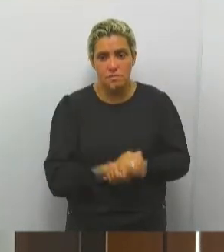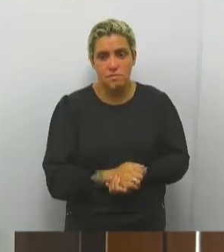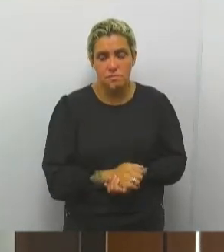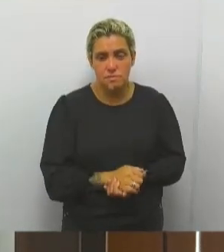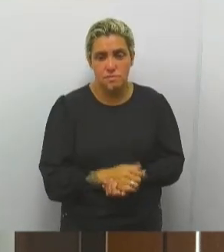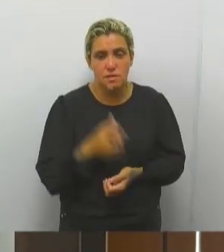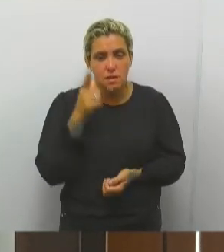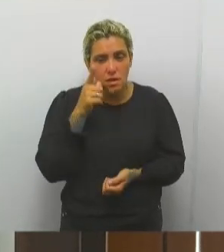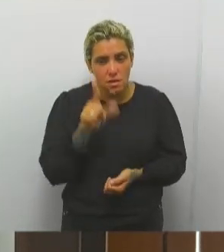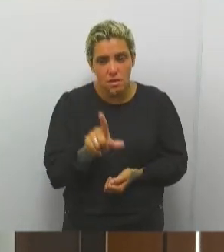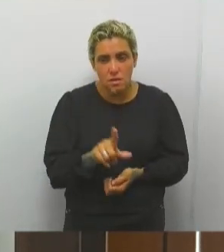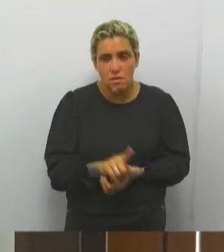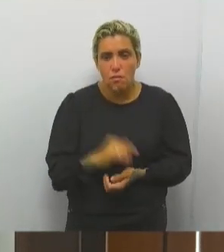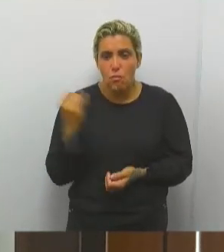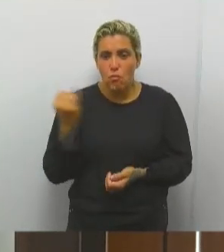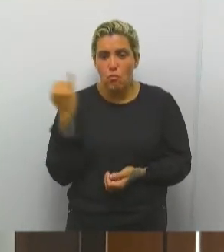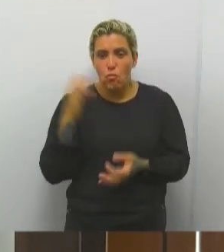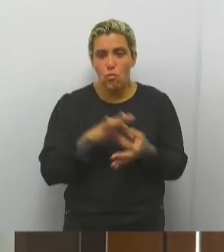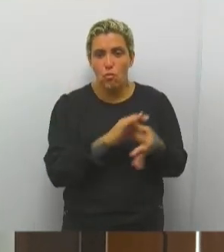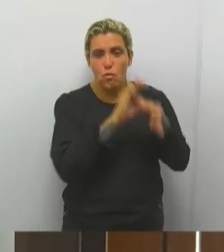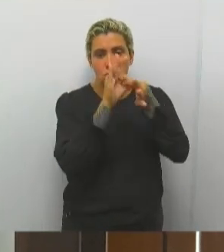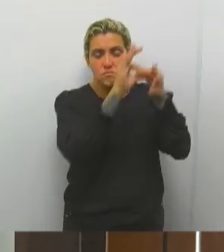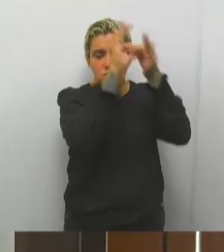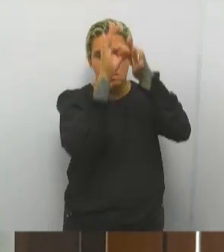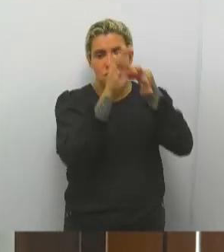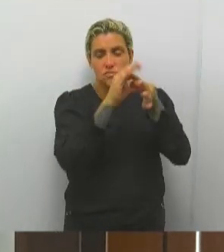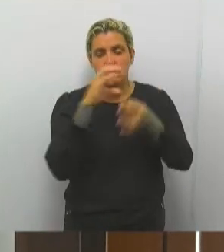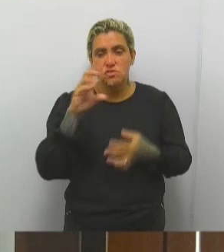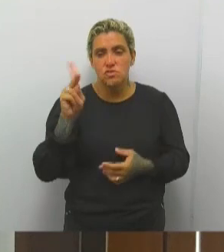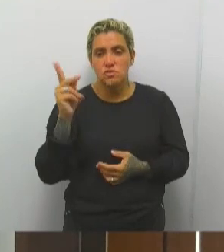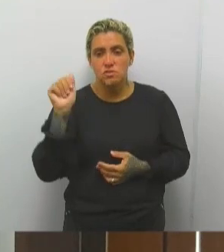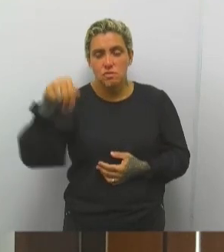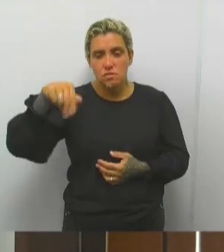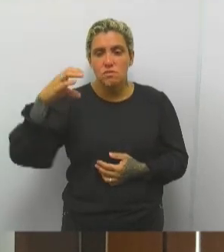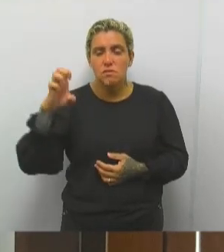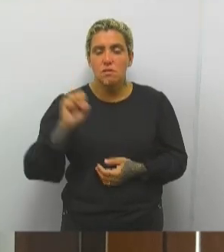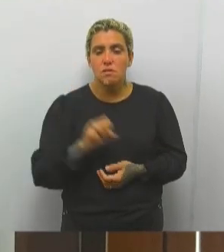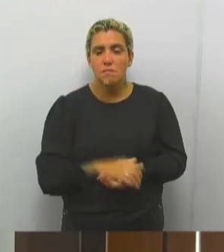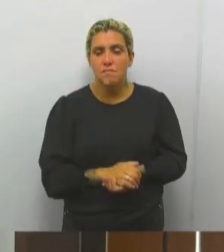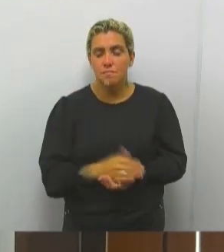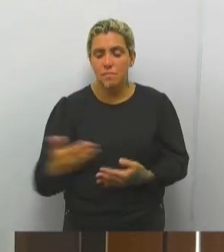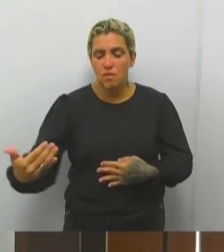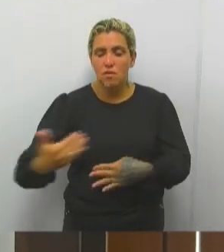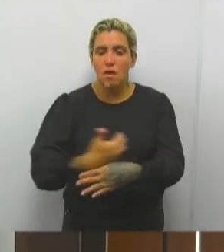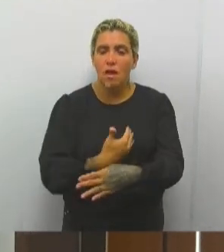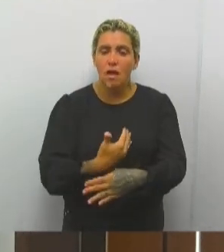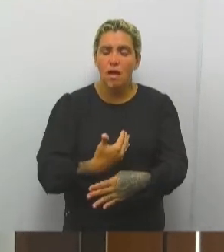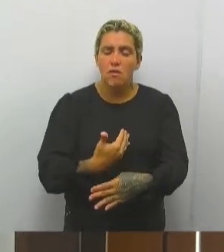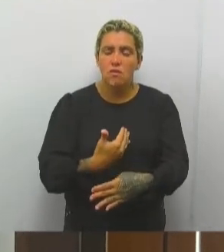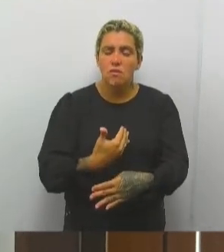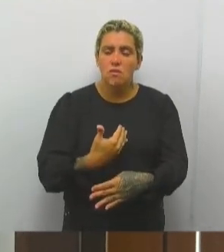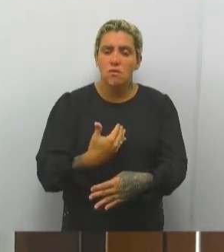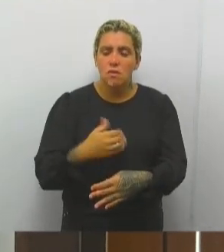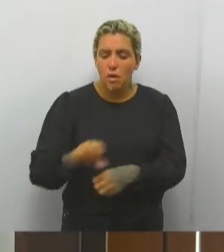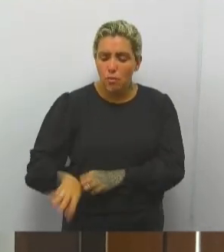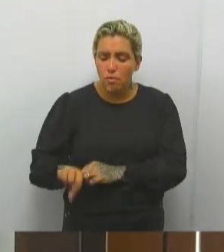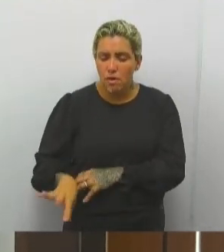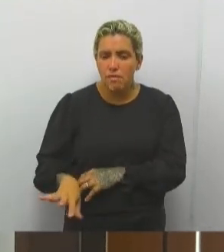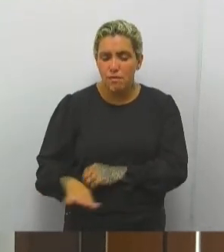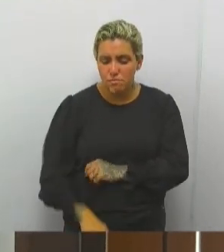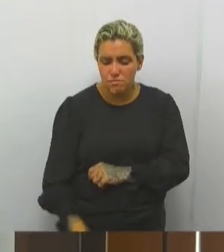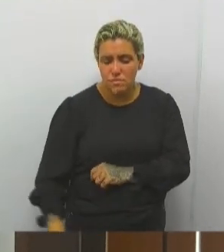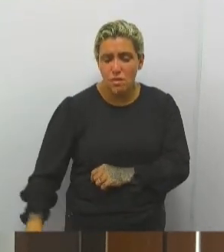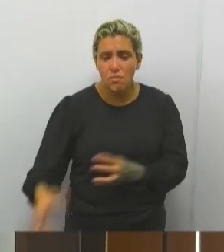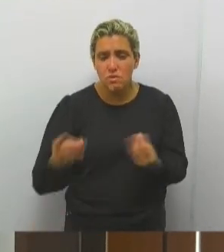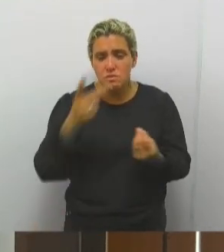dignas e igualdade de oportunidade no acesso a educação pré-escolar muitas famílias de baixa